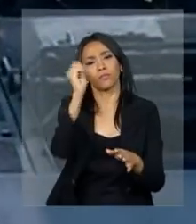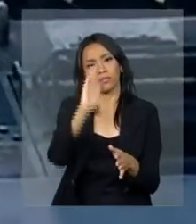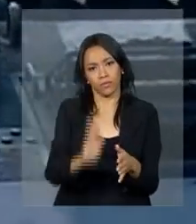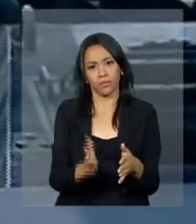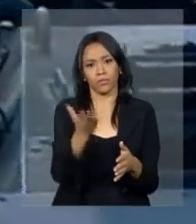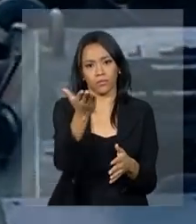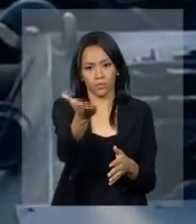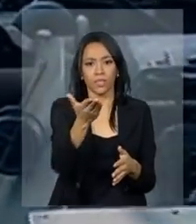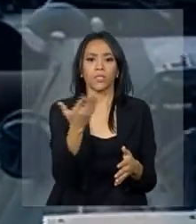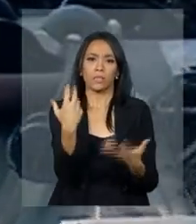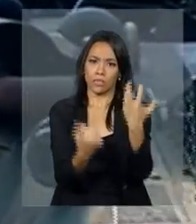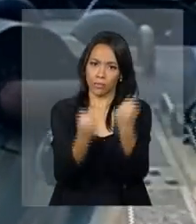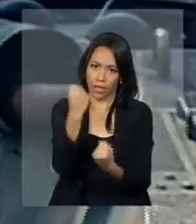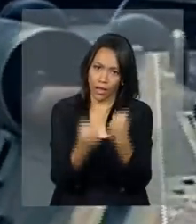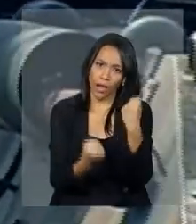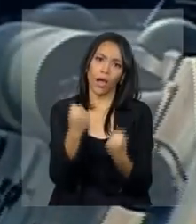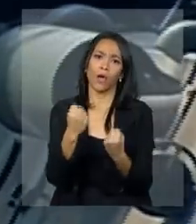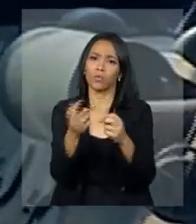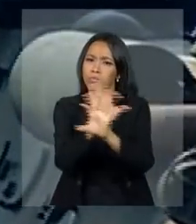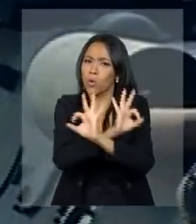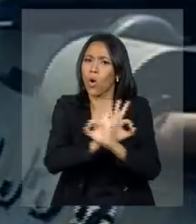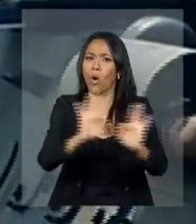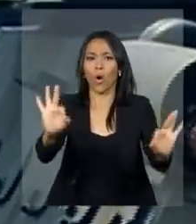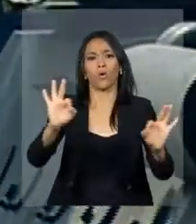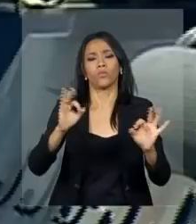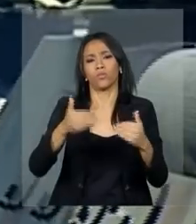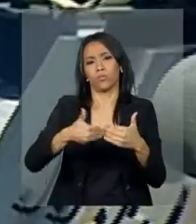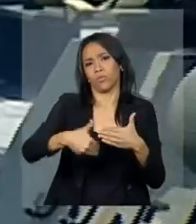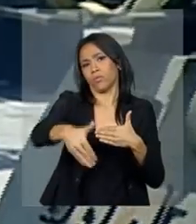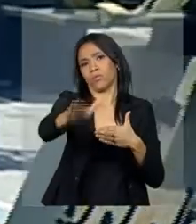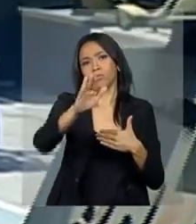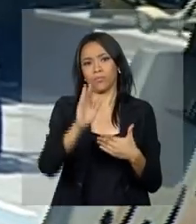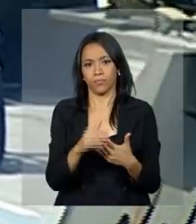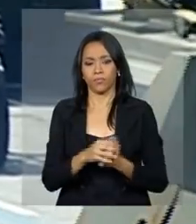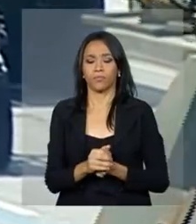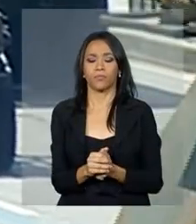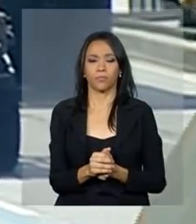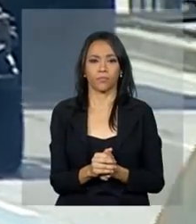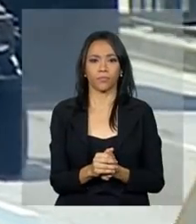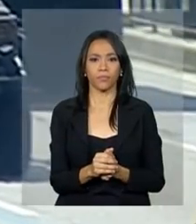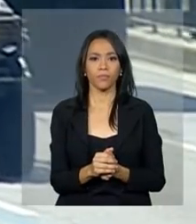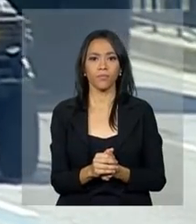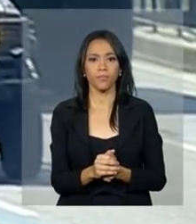repotencializados, carros plenamente em funcionamento, anfíbios da mesma maneira.